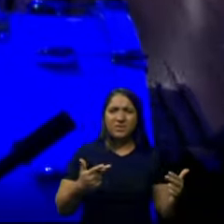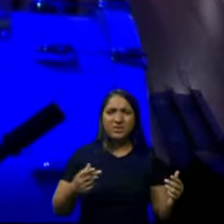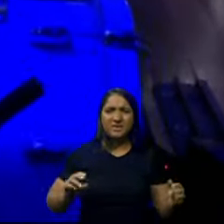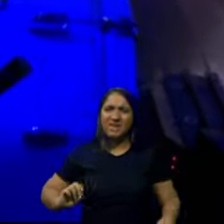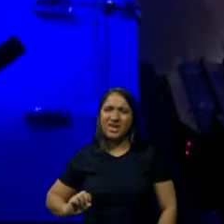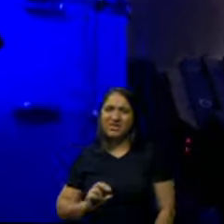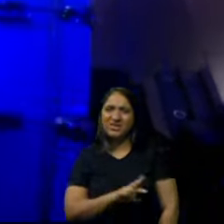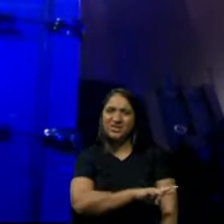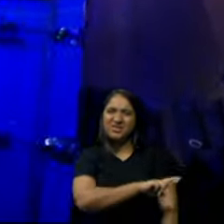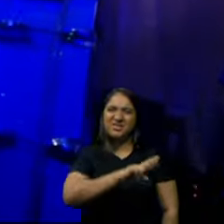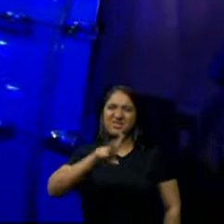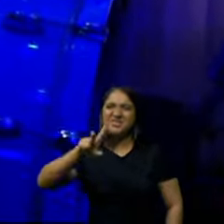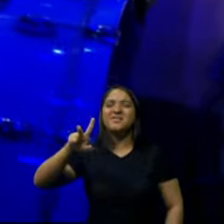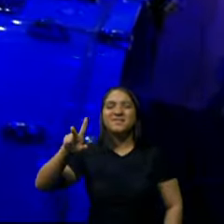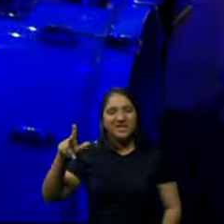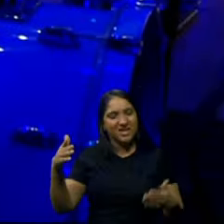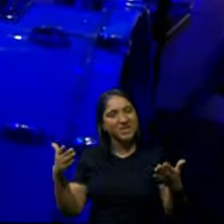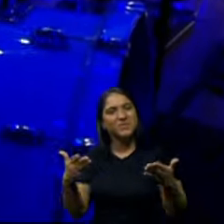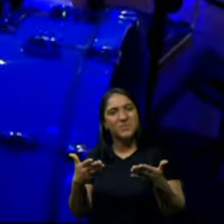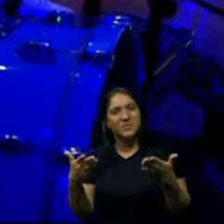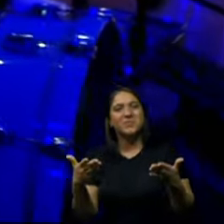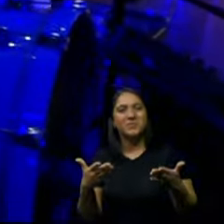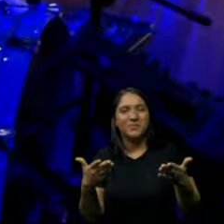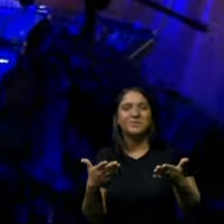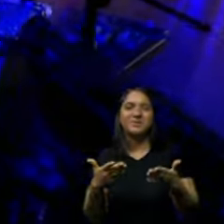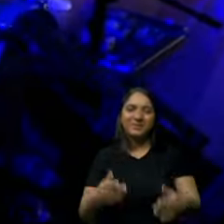linha mesmo jeito por